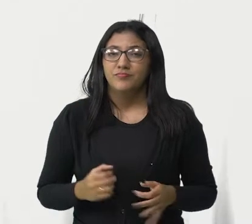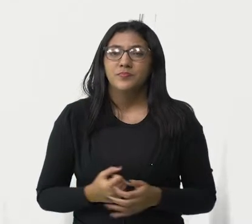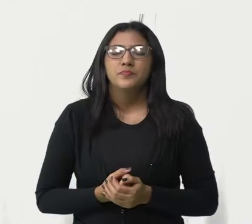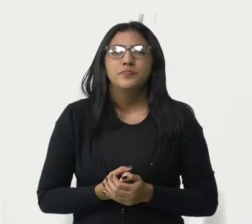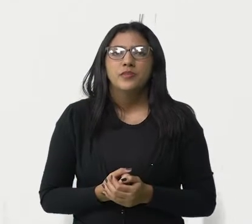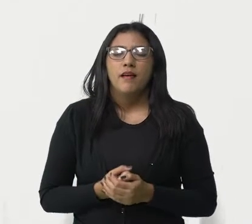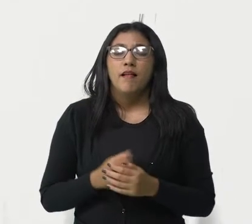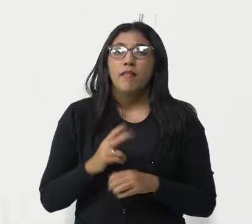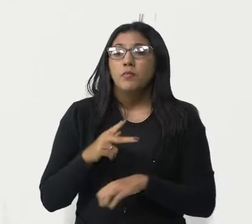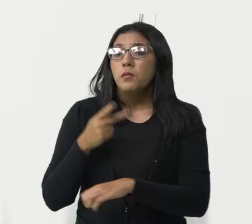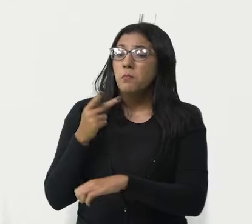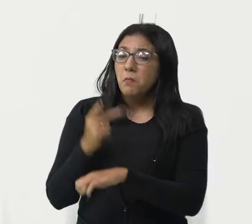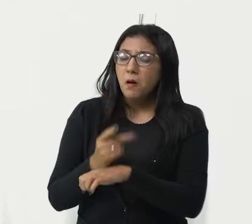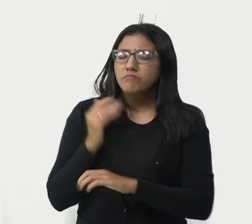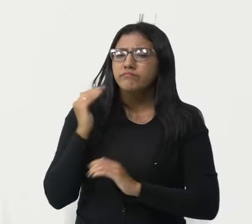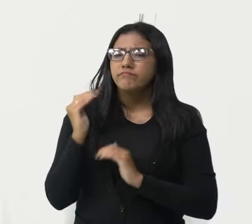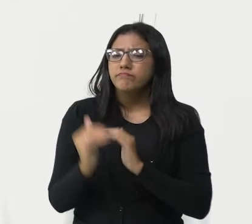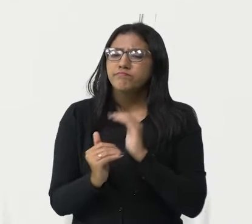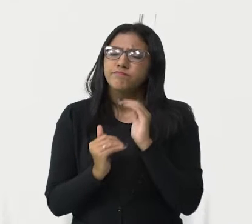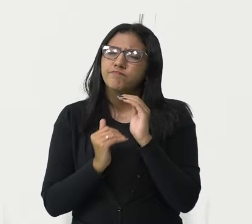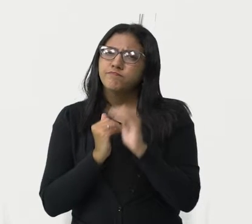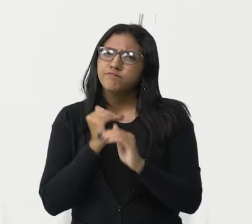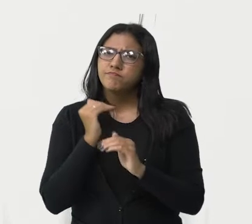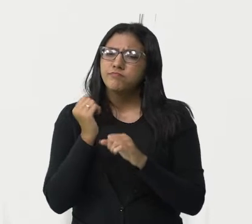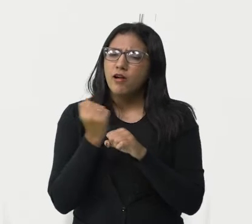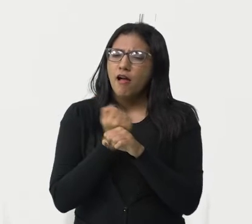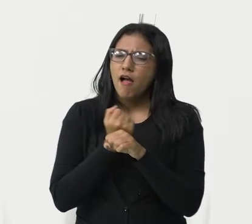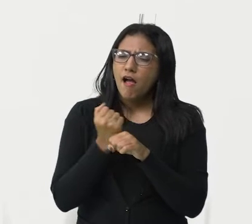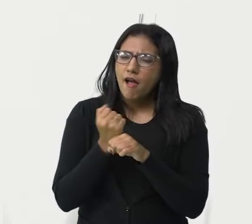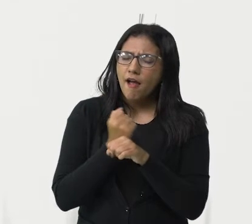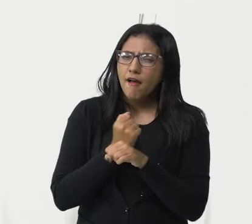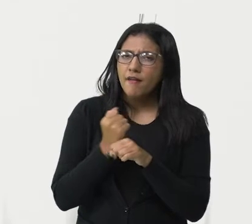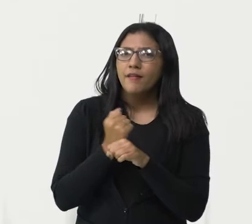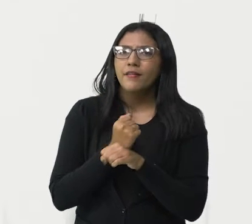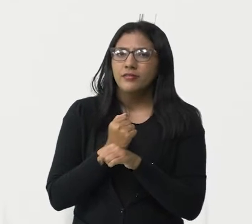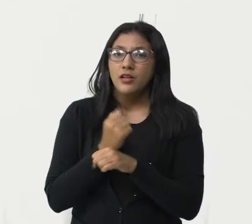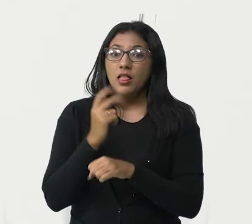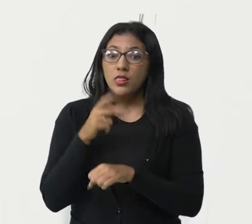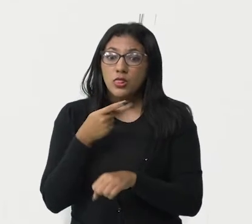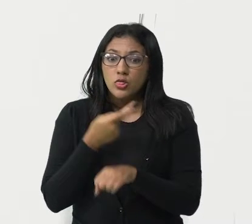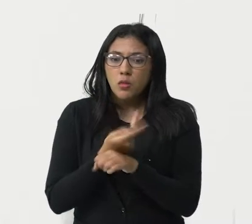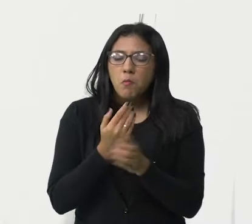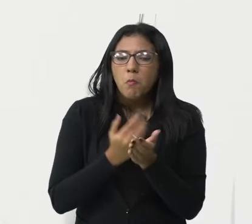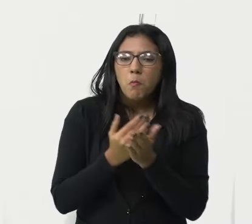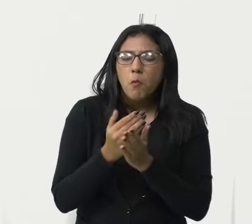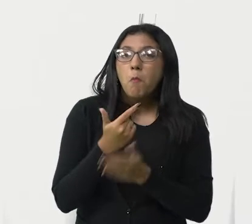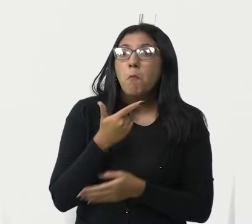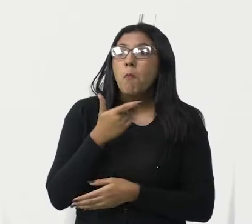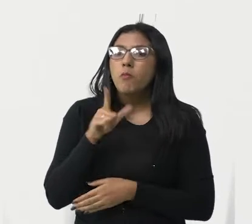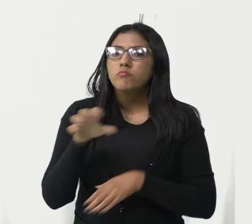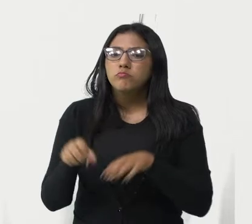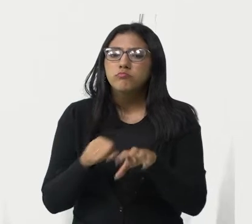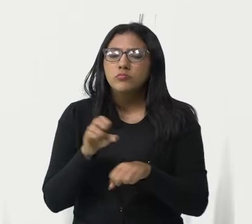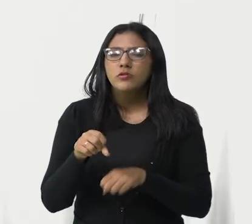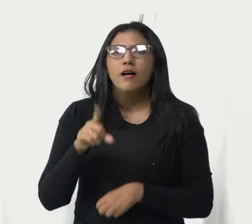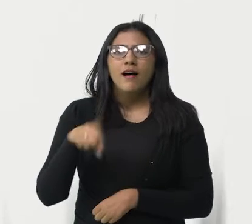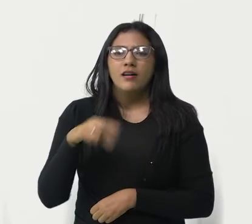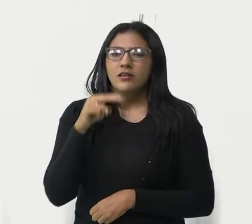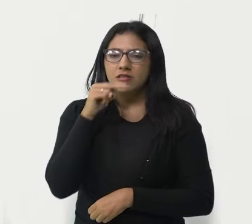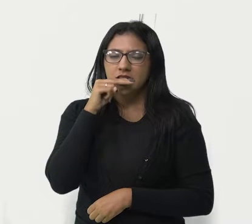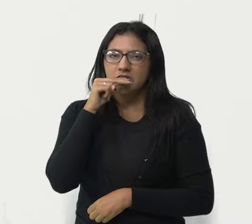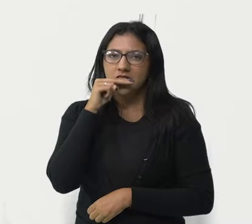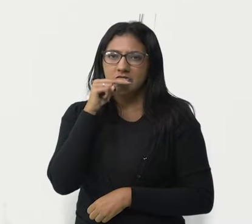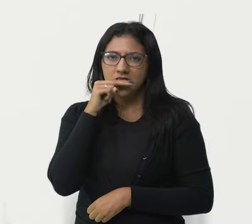tempo, ocorrendo várias explorações, outra exploração que eles começam a fazer vai ser a de